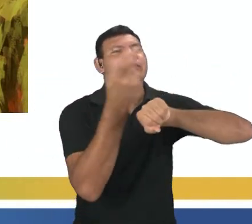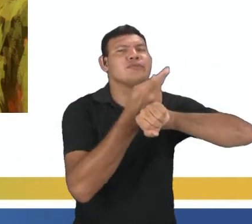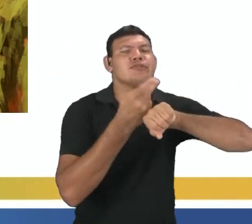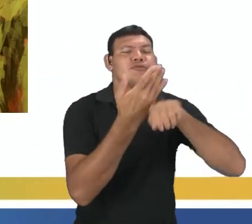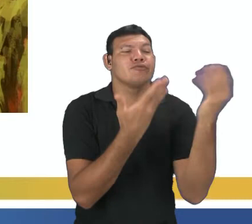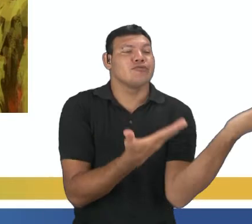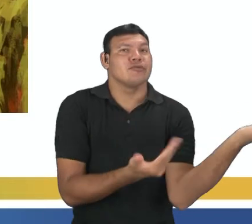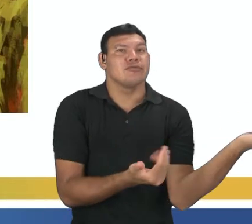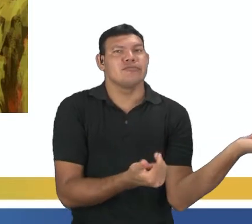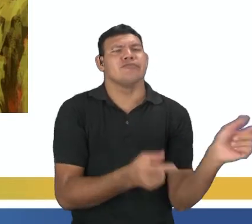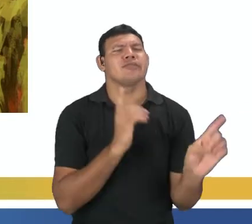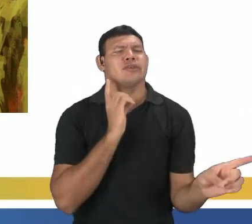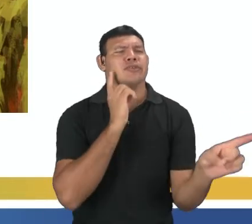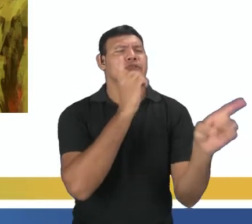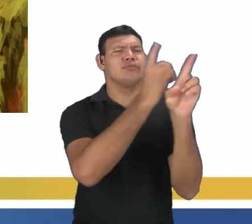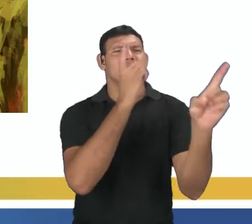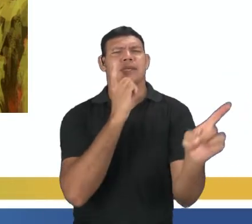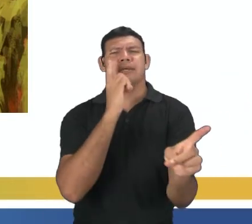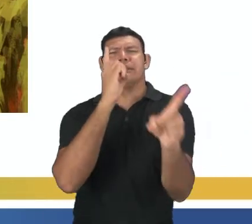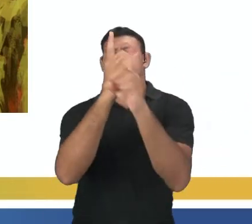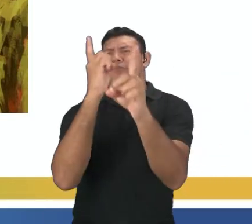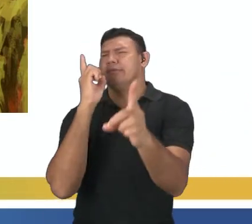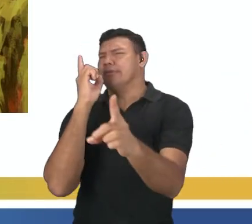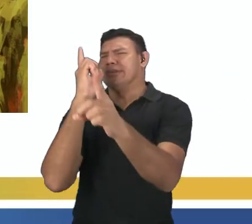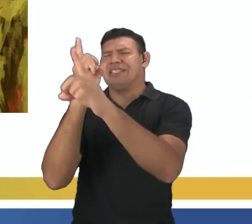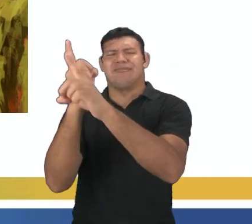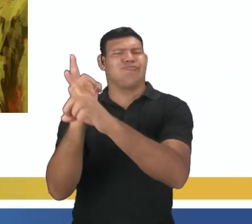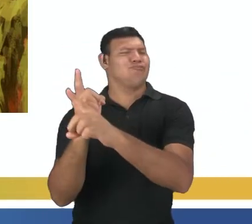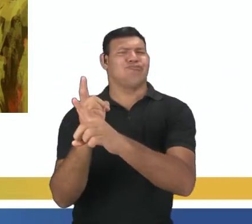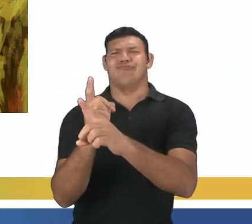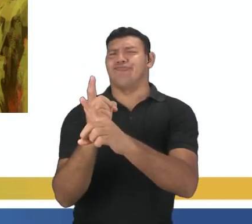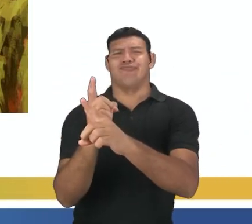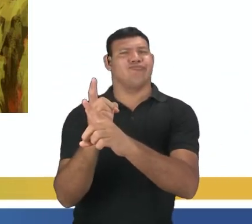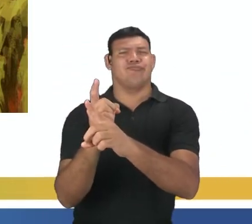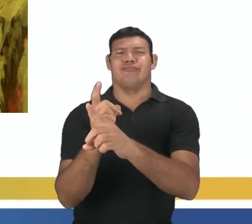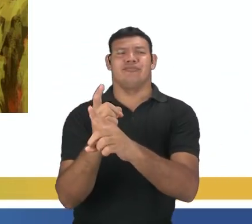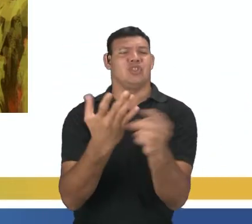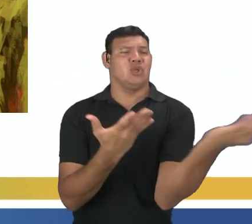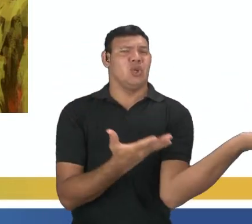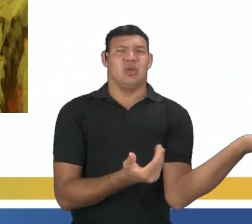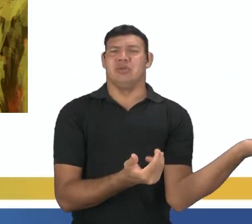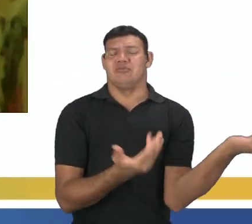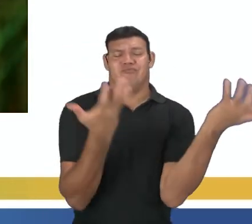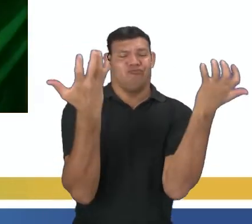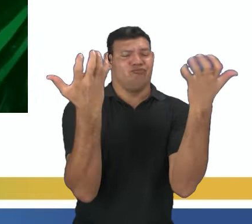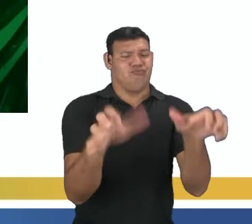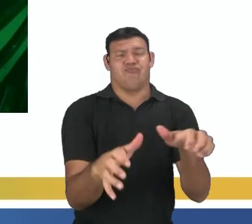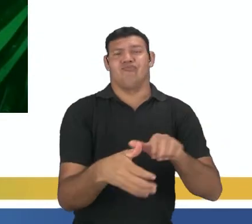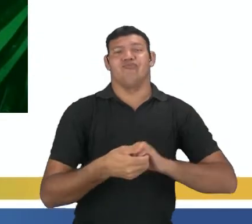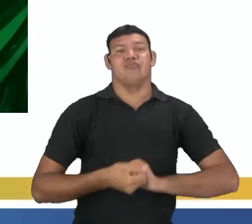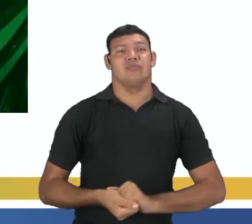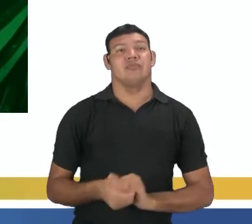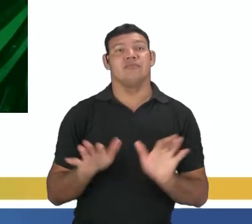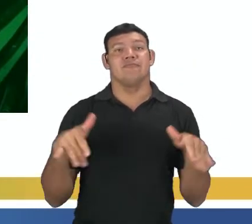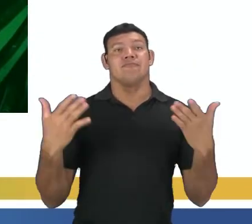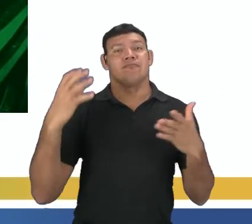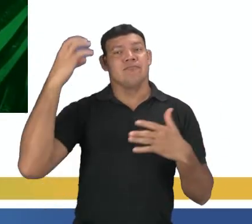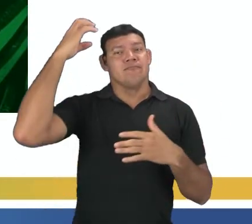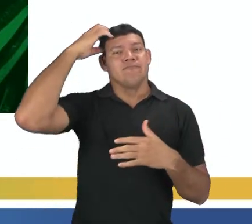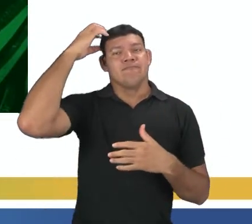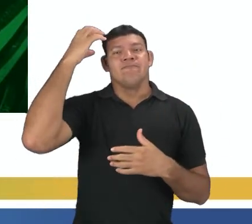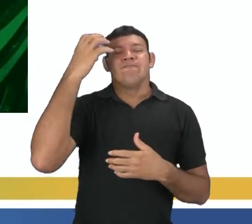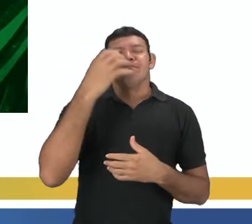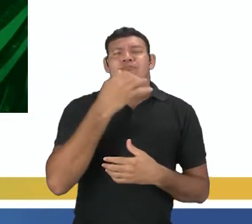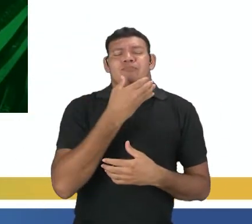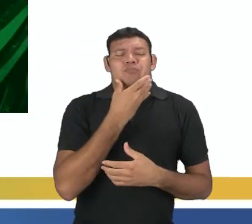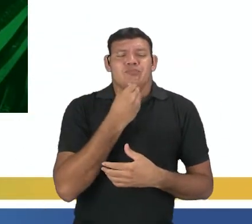Ele encontrou várias princesas, mas nenhuma delas era a jovem que ele queria como esposa. O príncipe teve que voltar